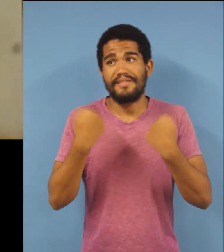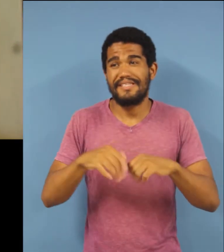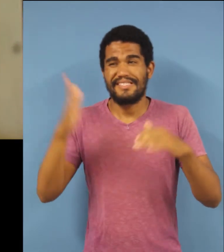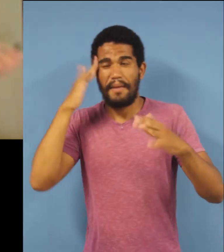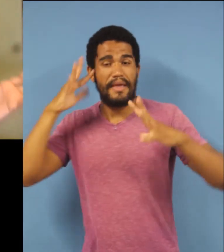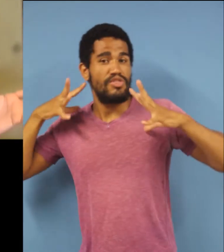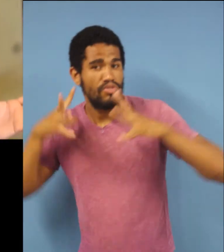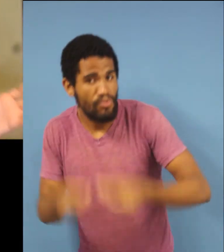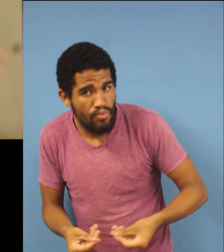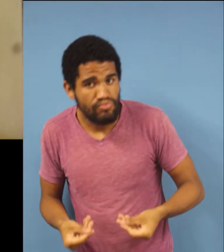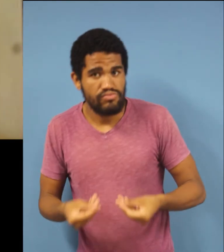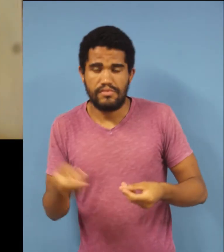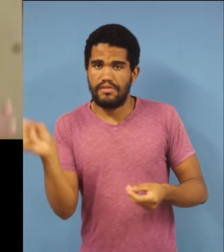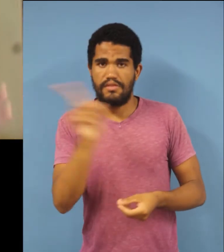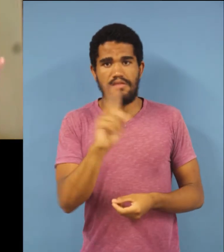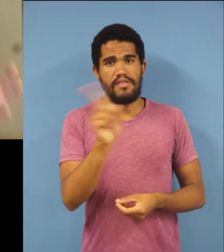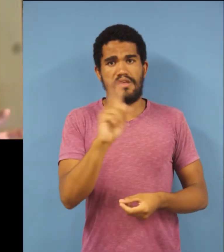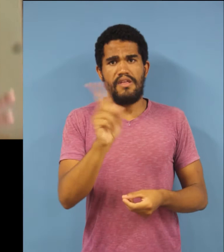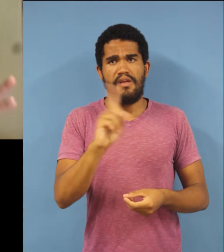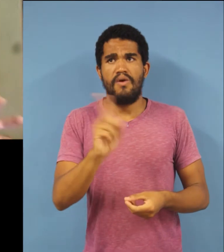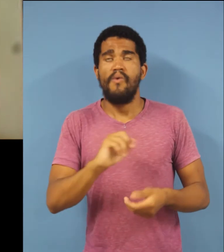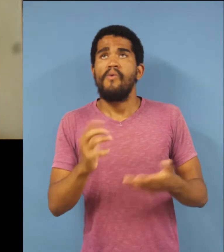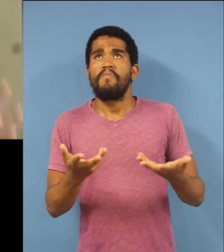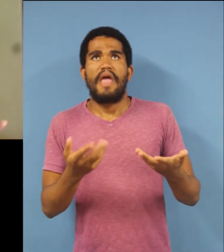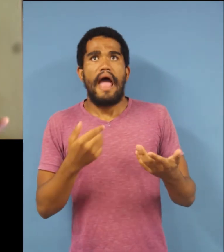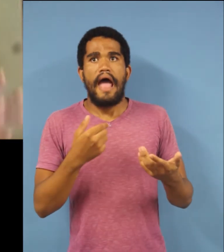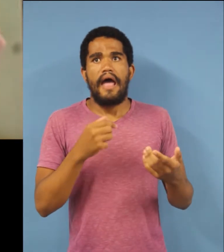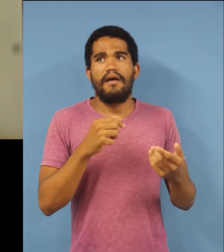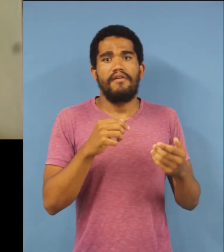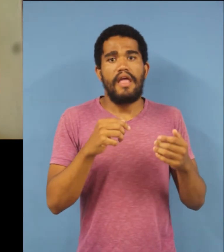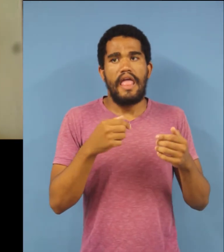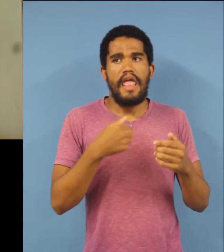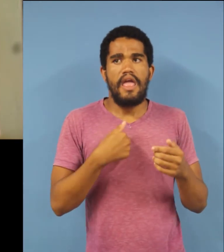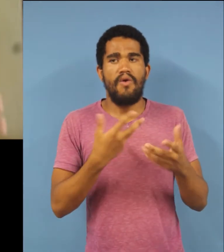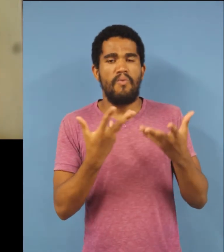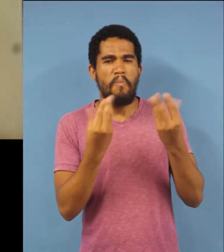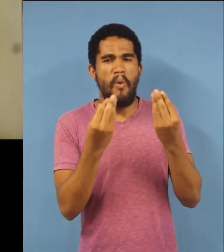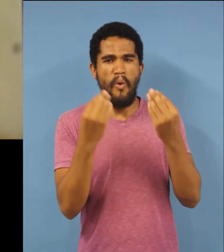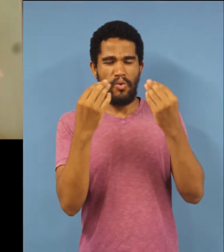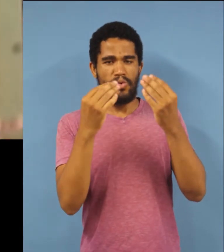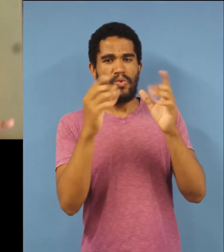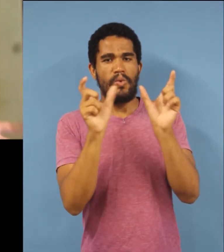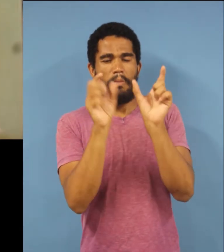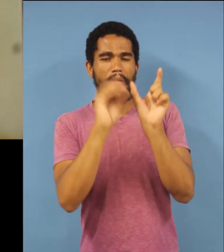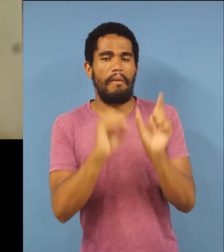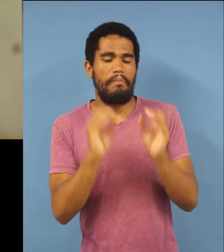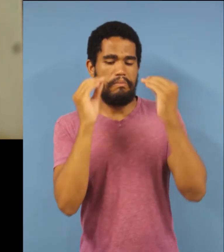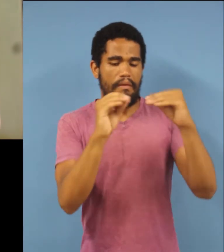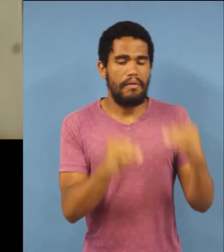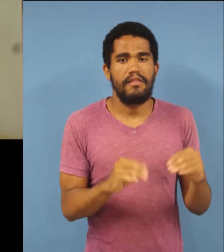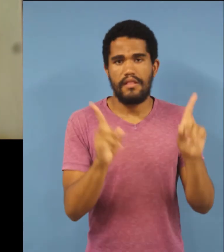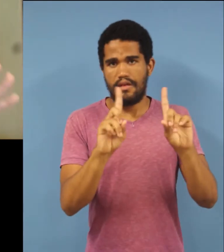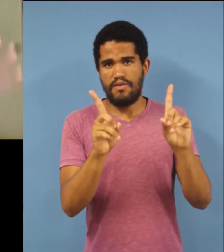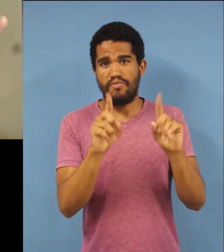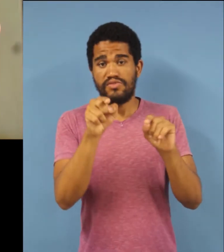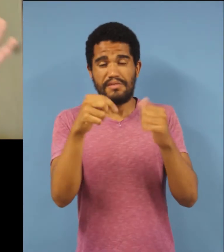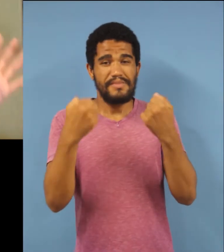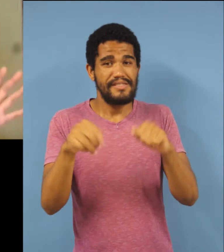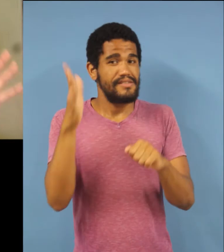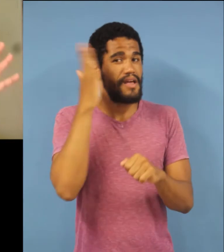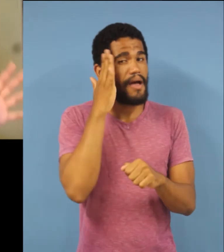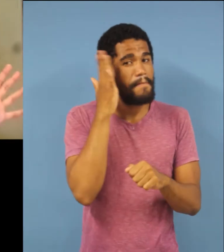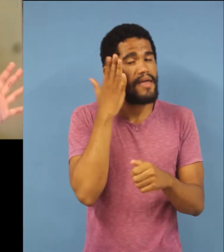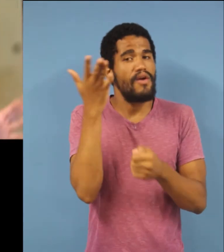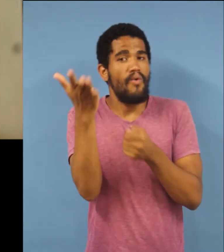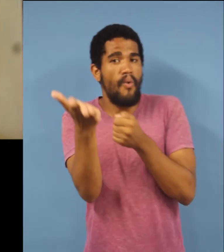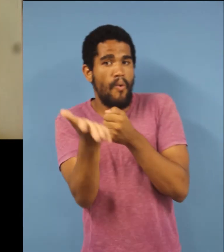tenho que saber todos os conectivos e sempre colocar conectivos no meu texto. Excesso de conectivos também não é legal. Nada em excesso é bom. Excesso de